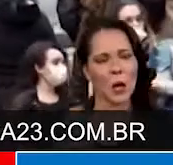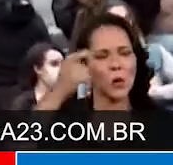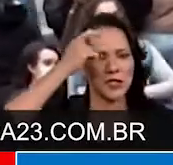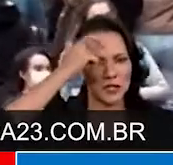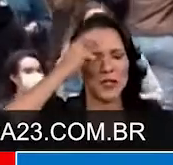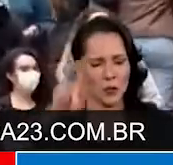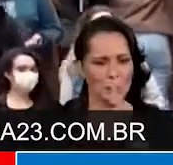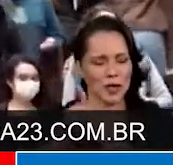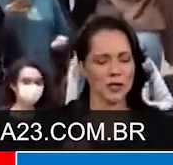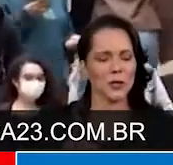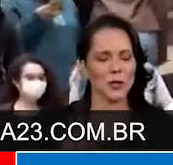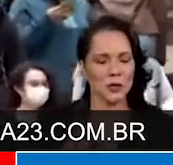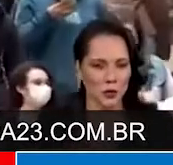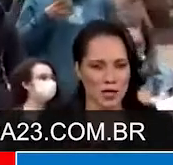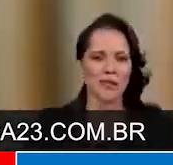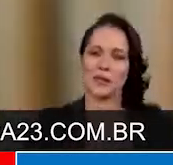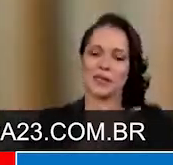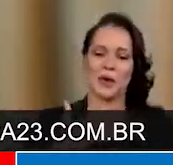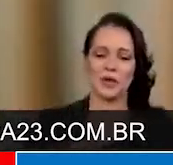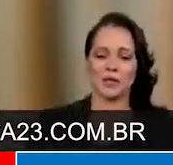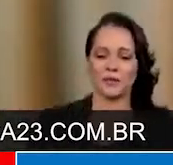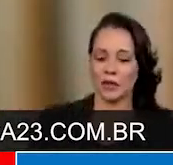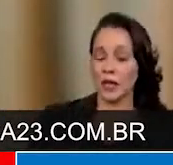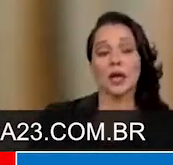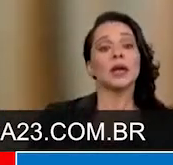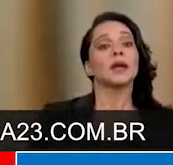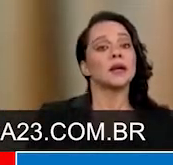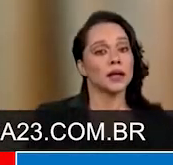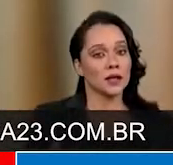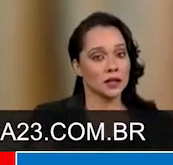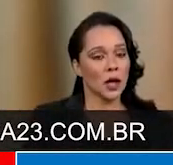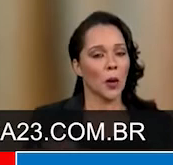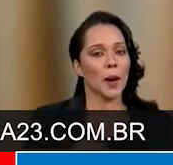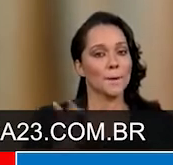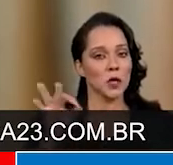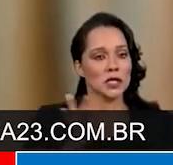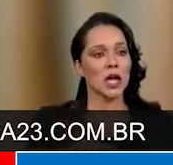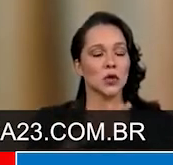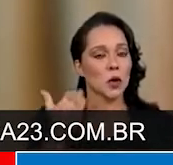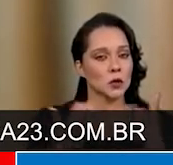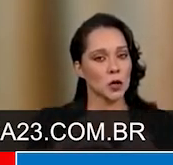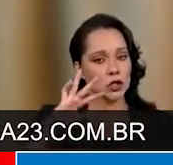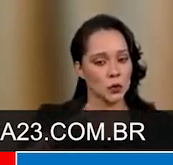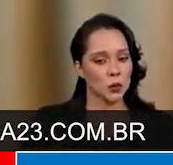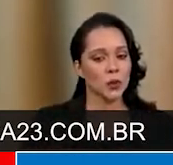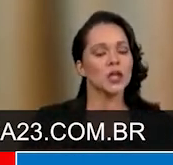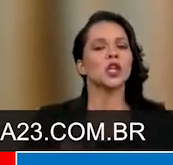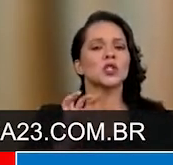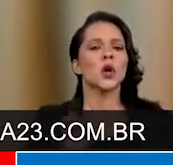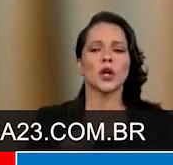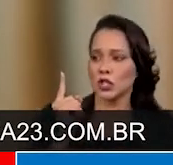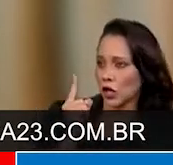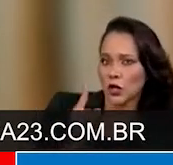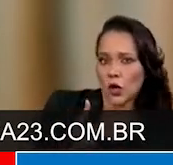a população sobre os cuidados com a saúde. Para diminuirmos a questão da taxa da mortalidade, somente através do